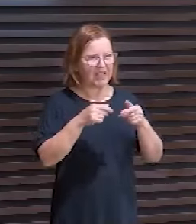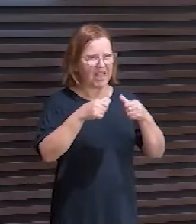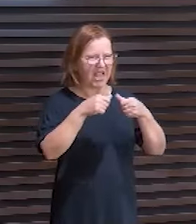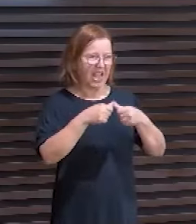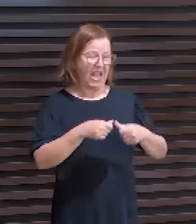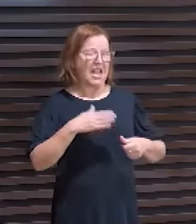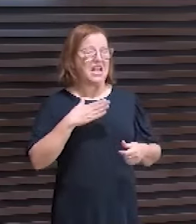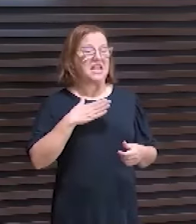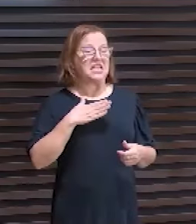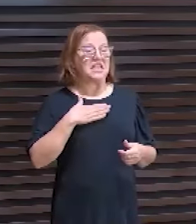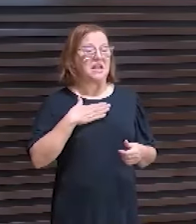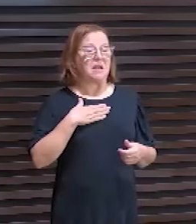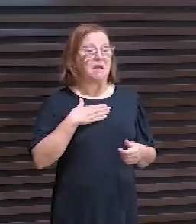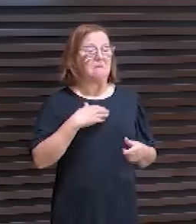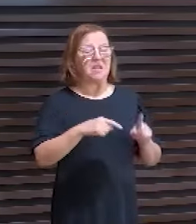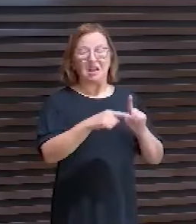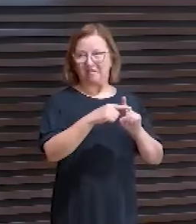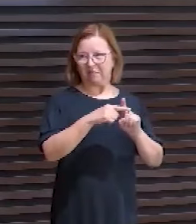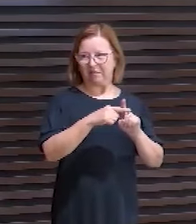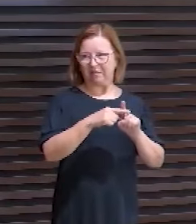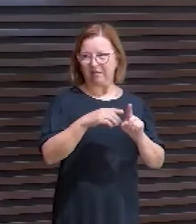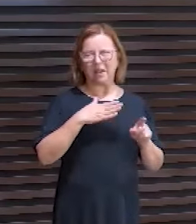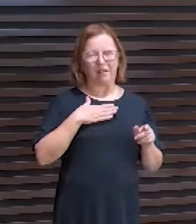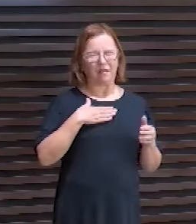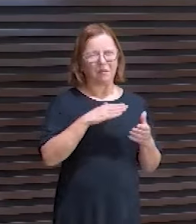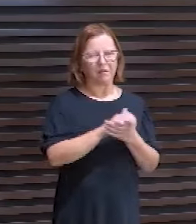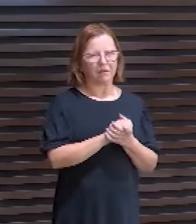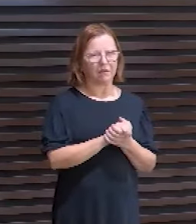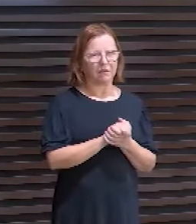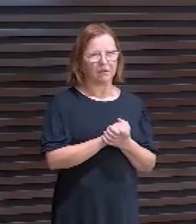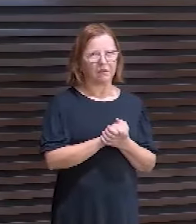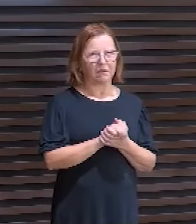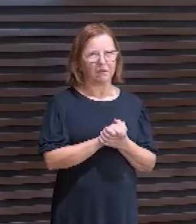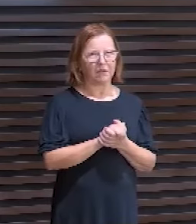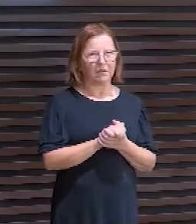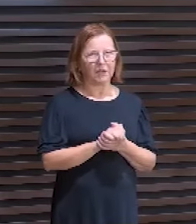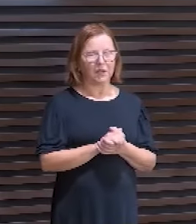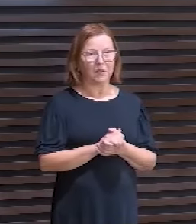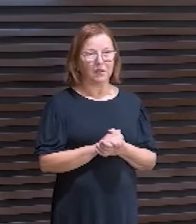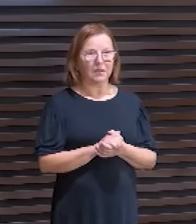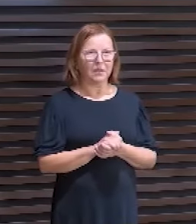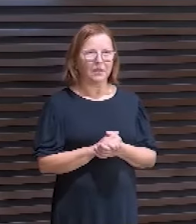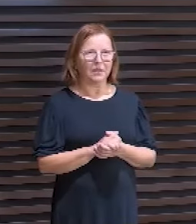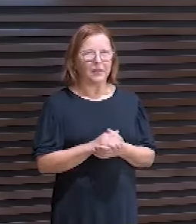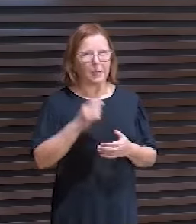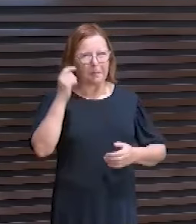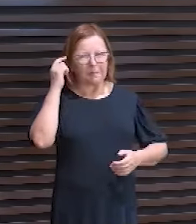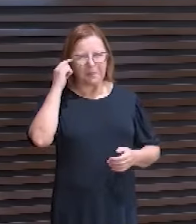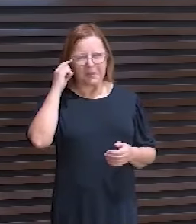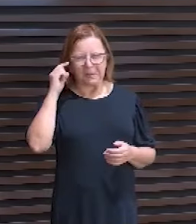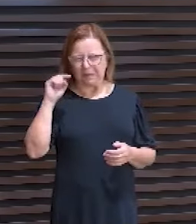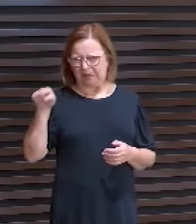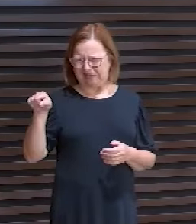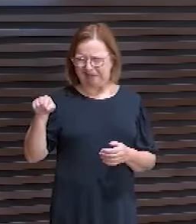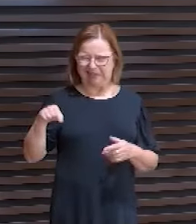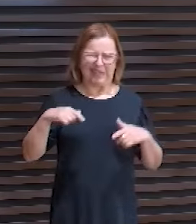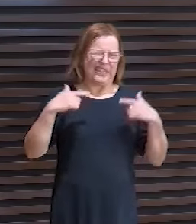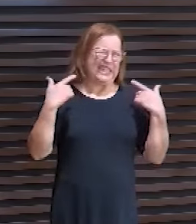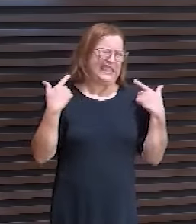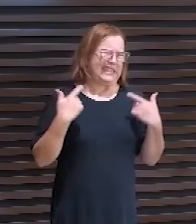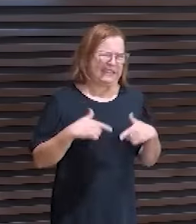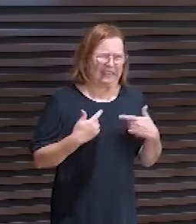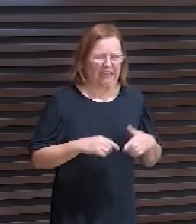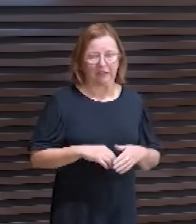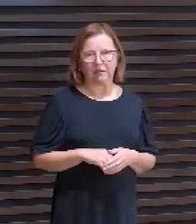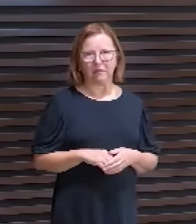cruz como se se fosse uma mala do seu lado então se eu quero seguir